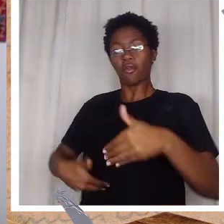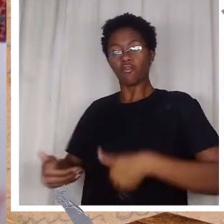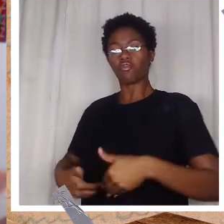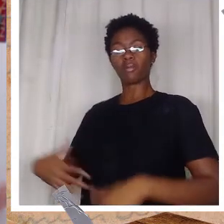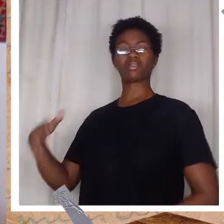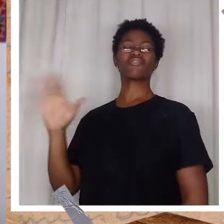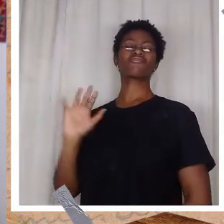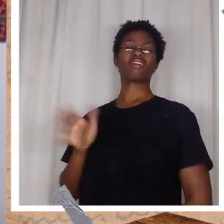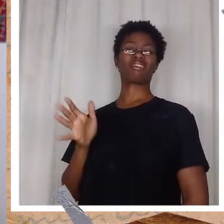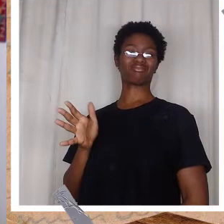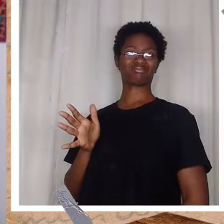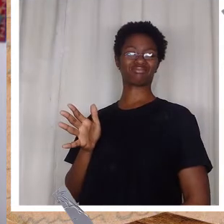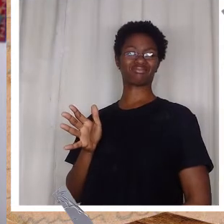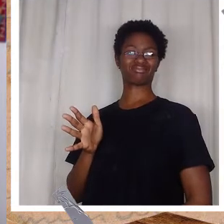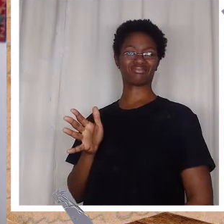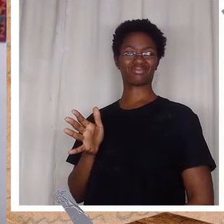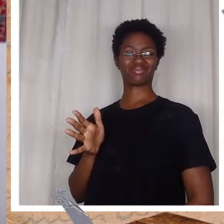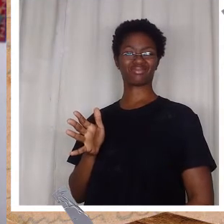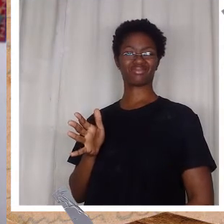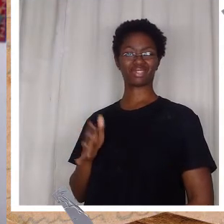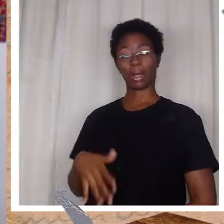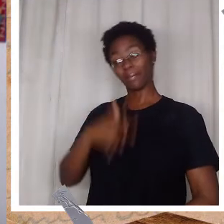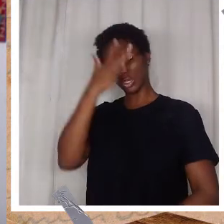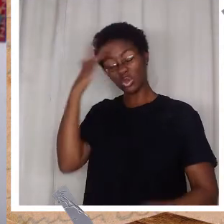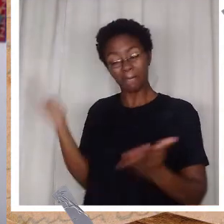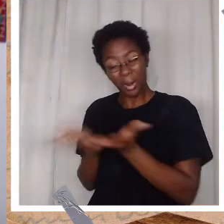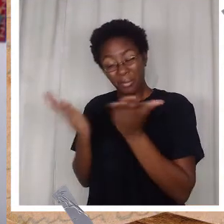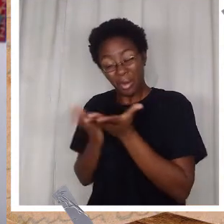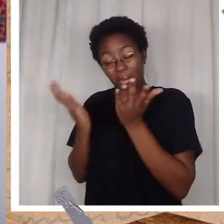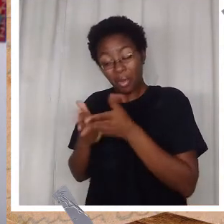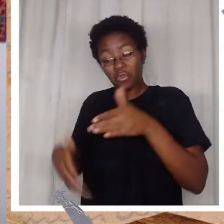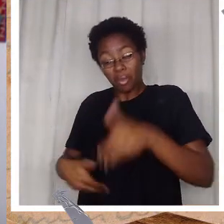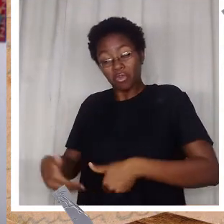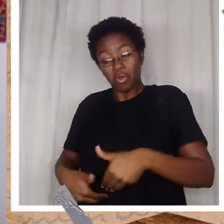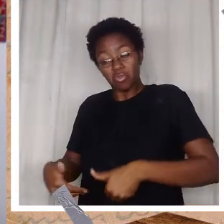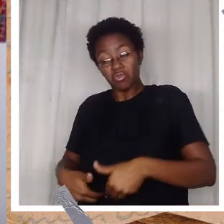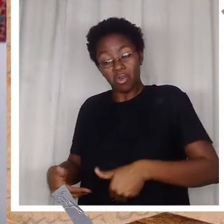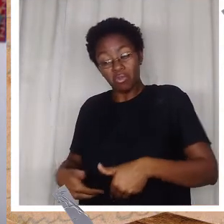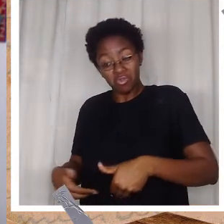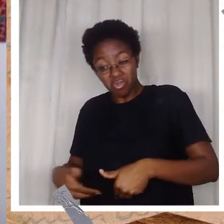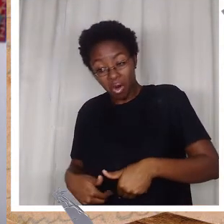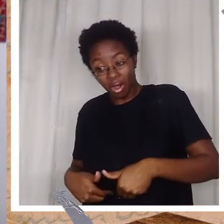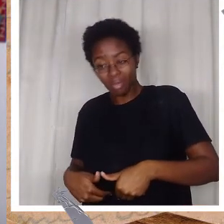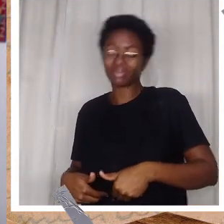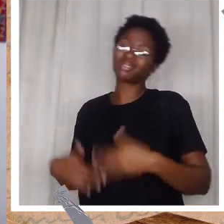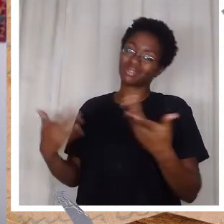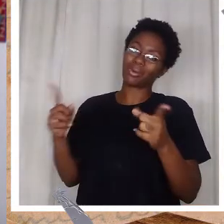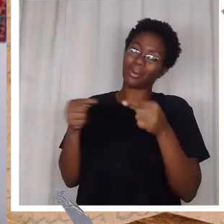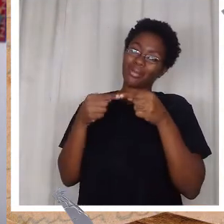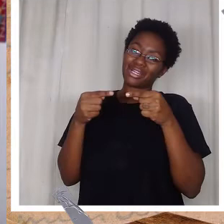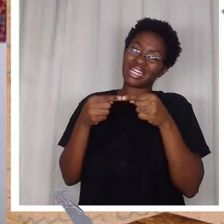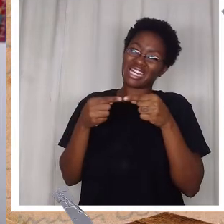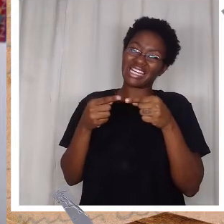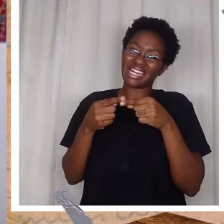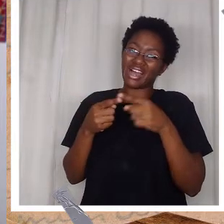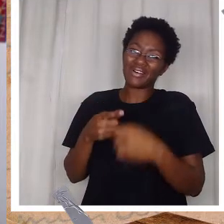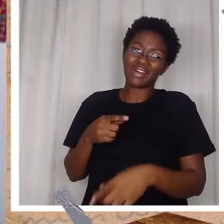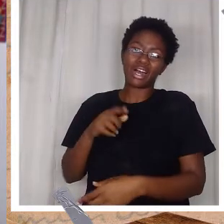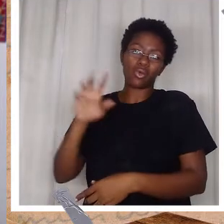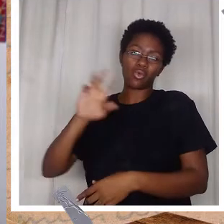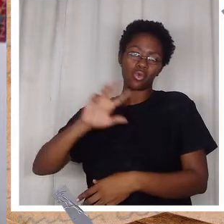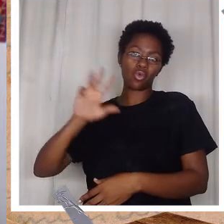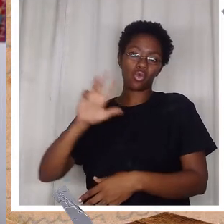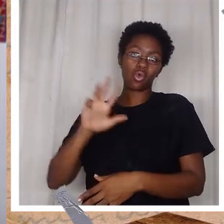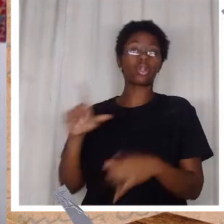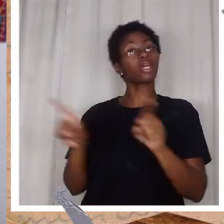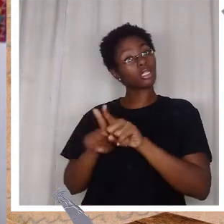coisas: alguém que passou fome, que estava lá no Lula, e antecipou também a Dilma. Ela também fazia a prevenção de que